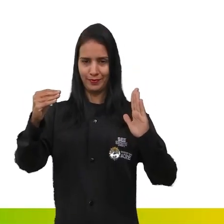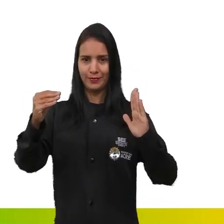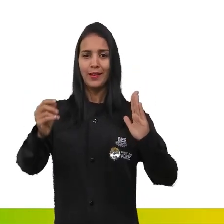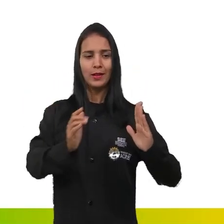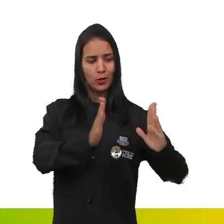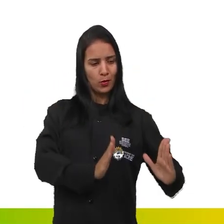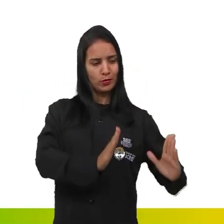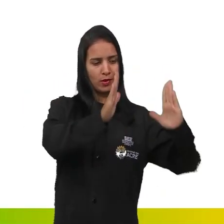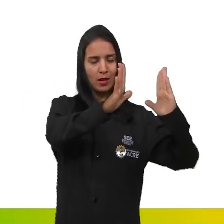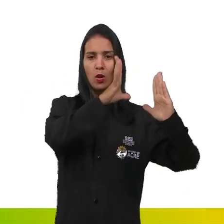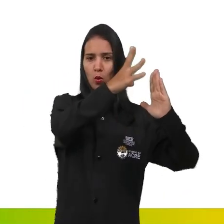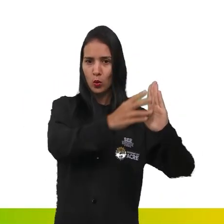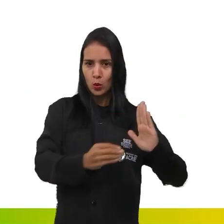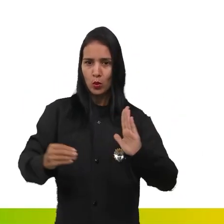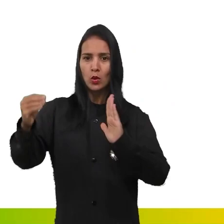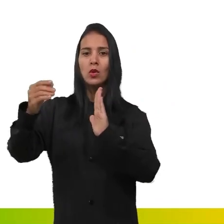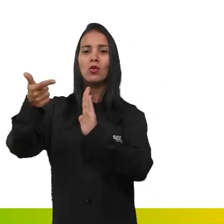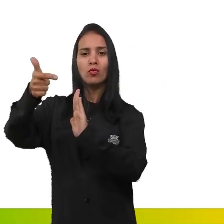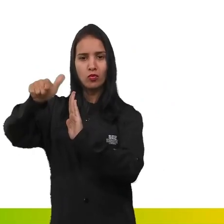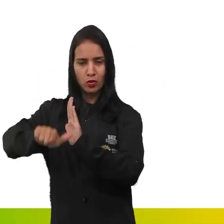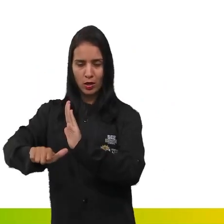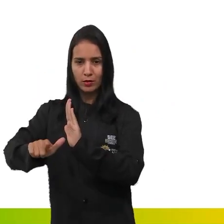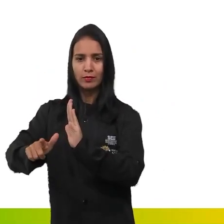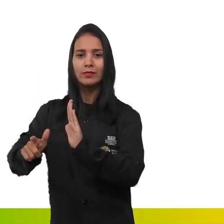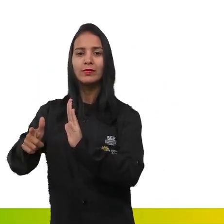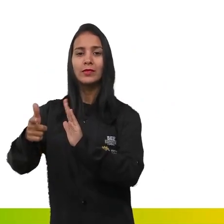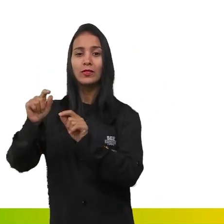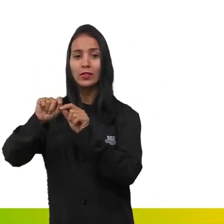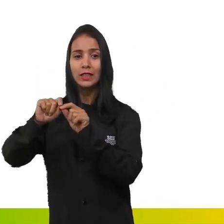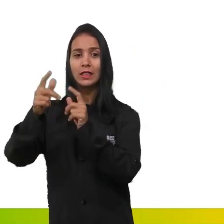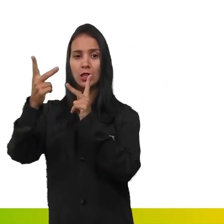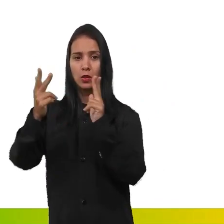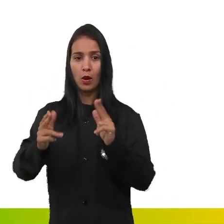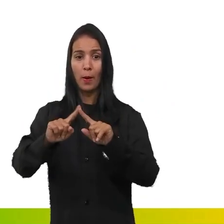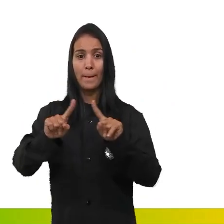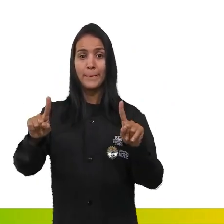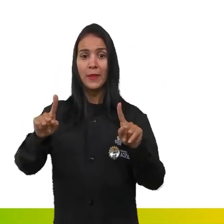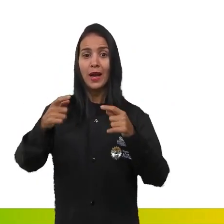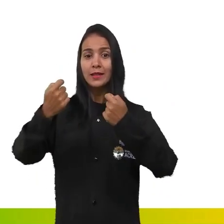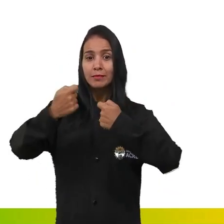mesmo volume, de tal modo que as dimensões sejam o seguinte: